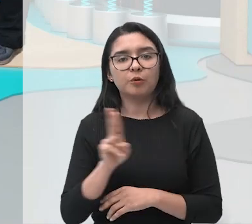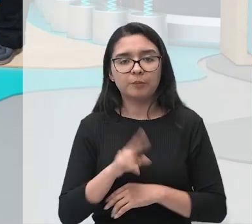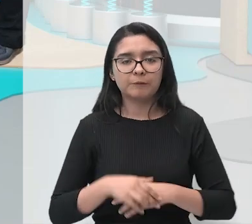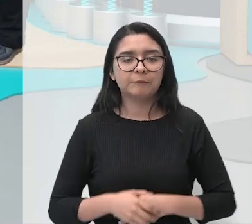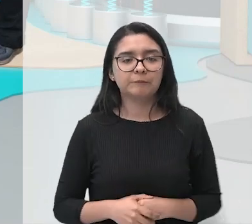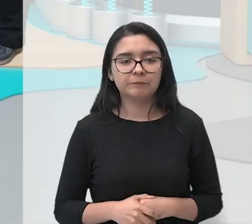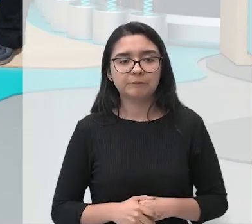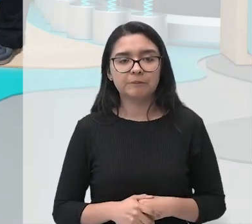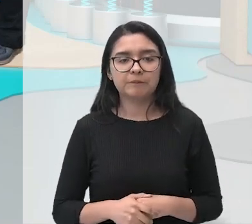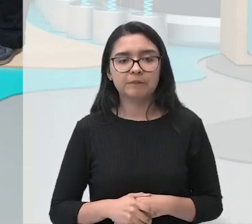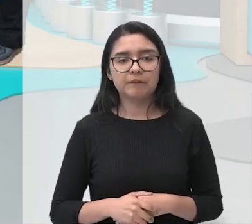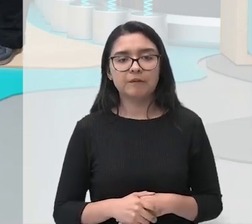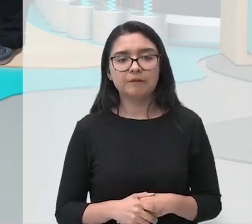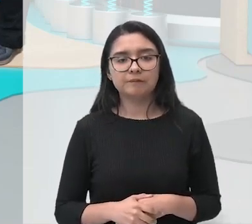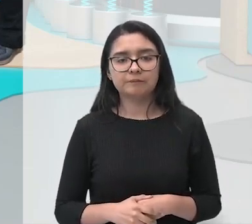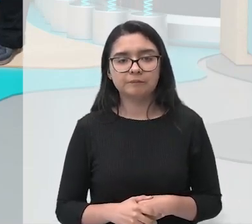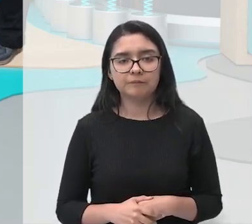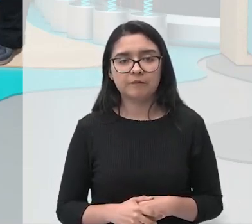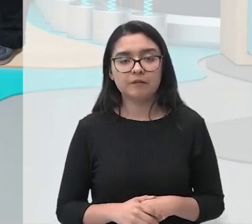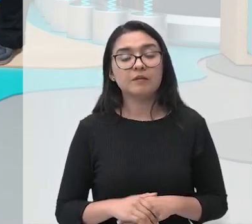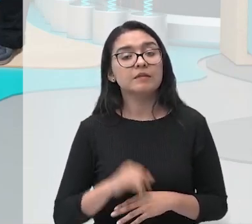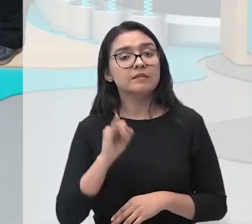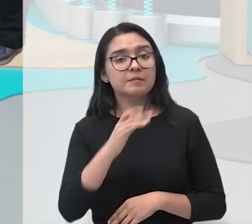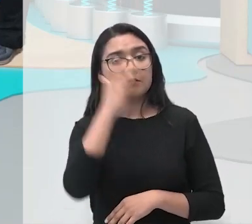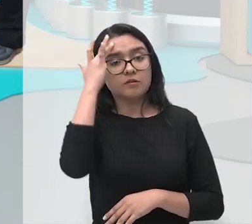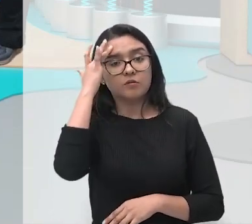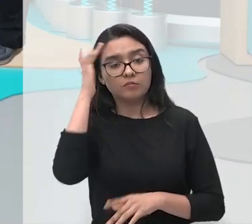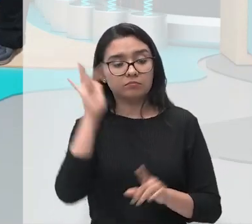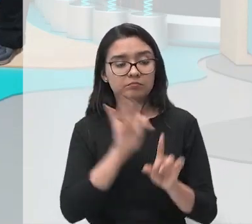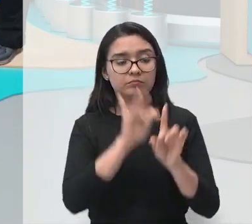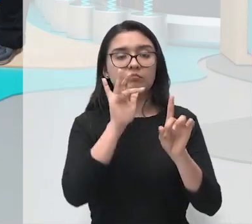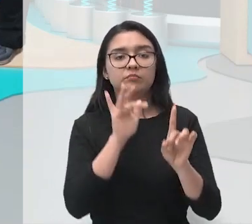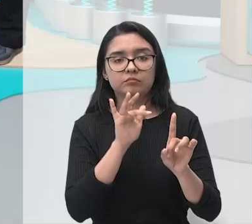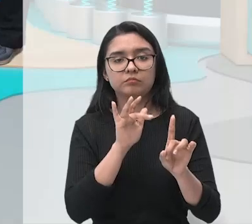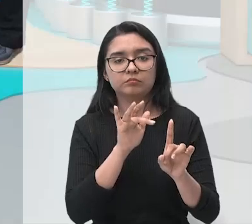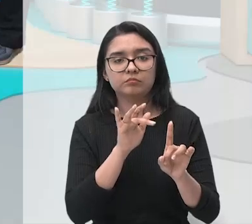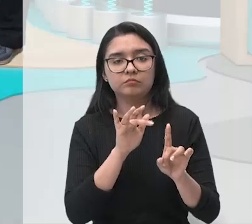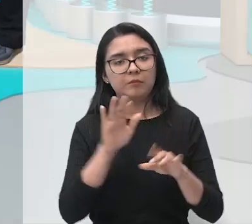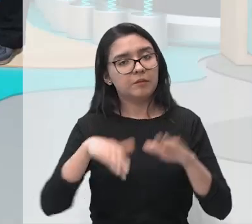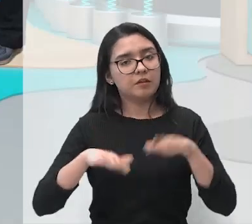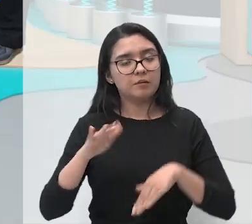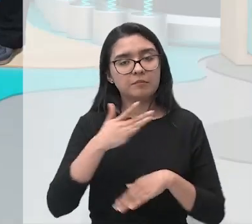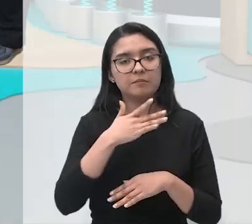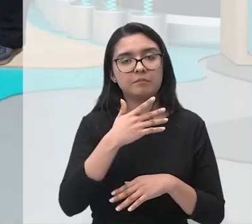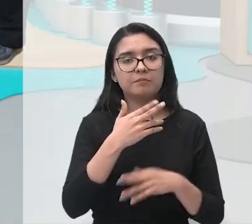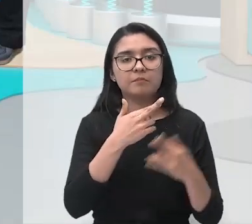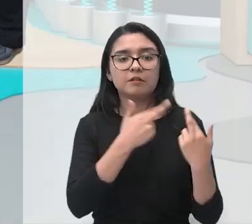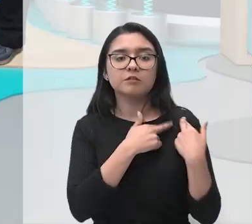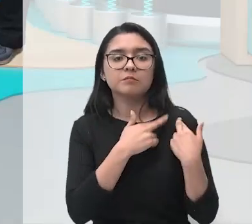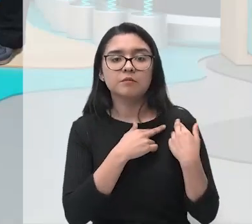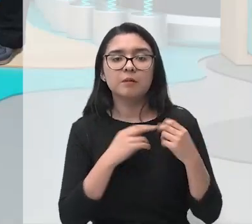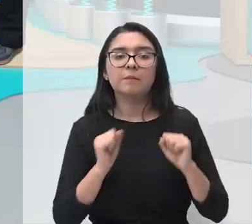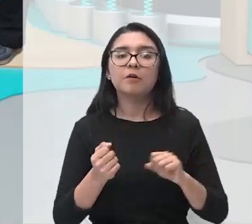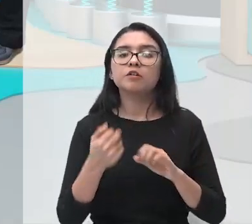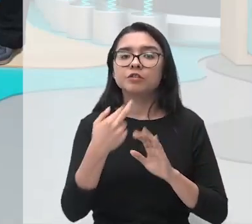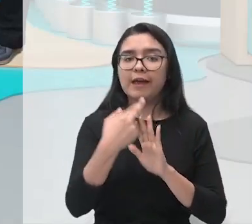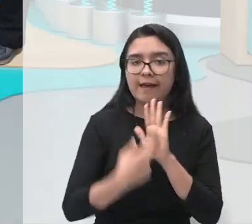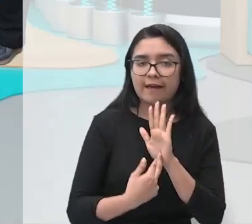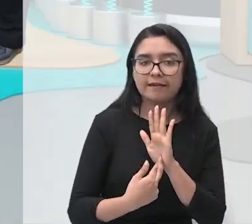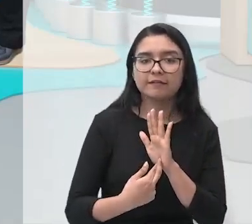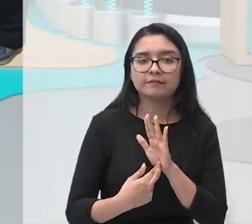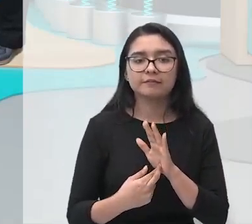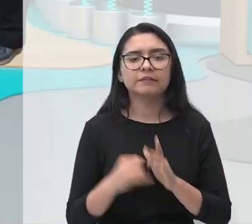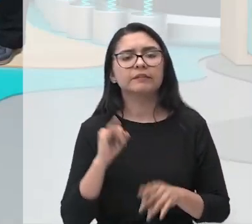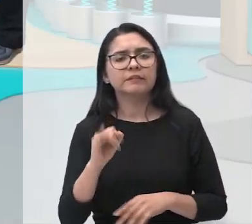este nome. E quem for pego, dependendo ali, né, de quem esteja brincando, vocês podem colocar a seguinte regra.